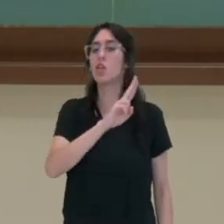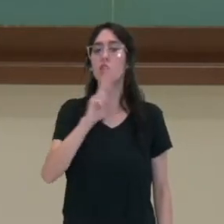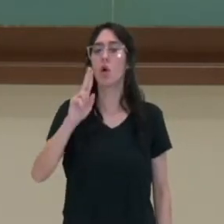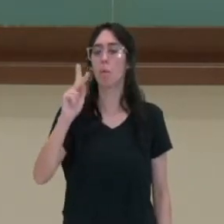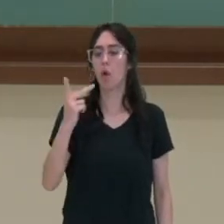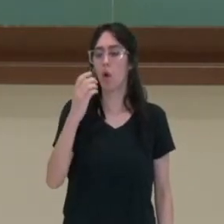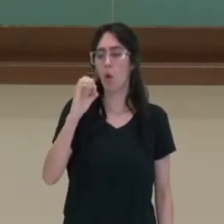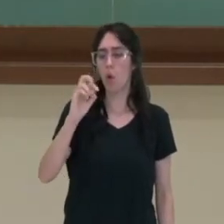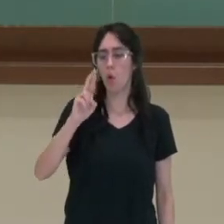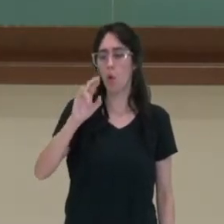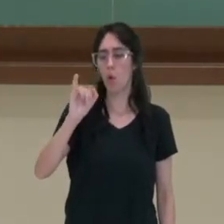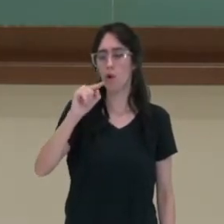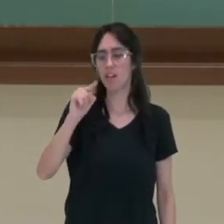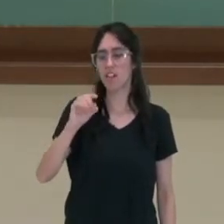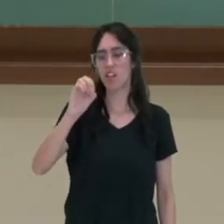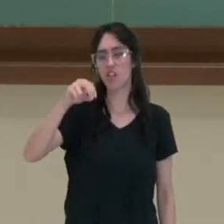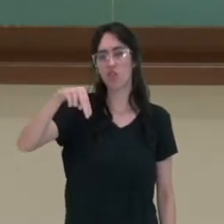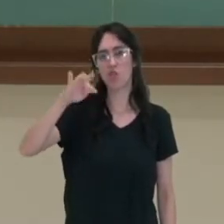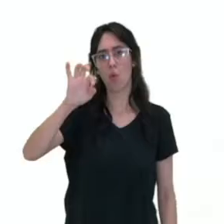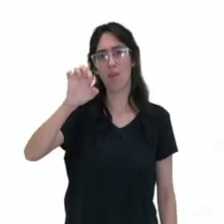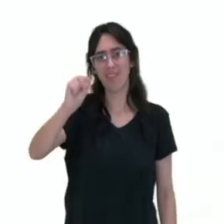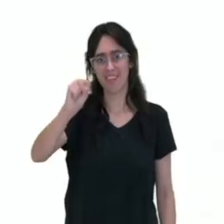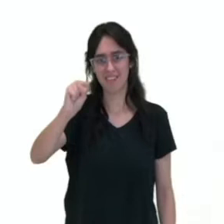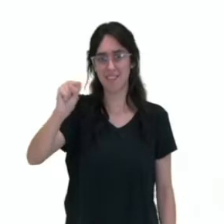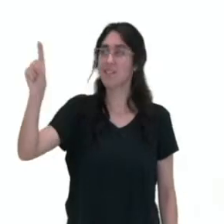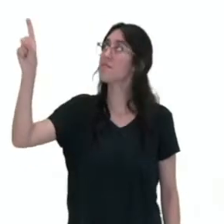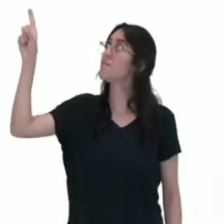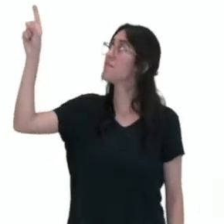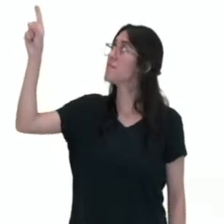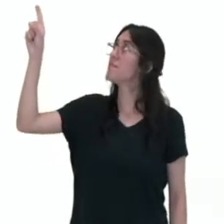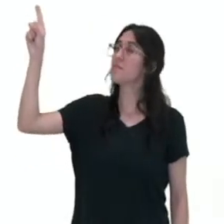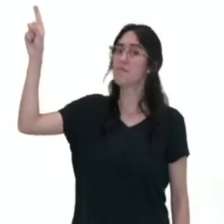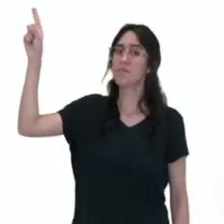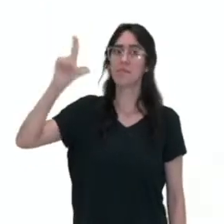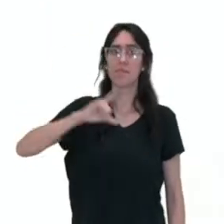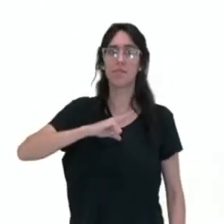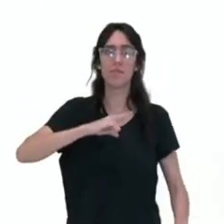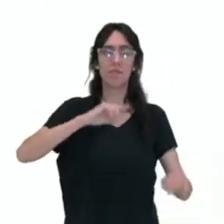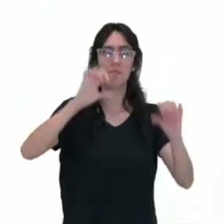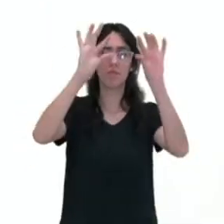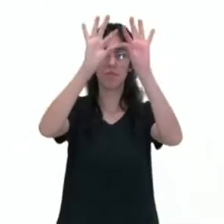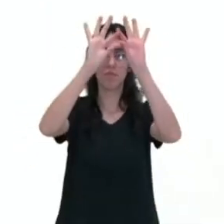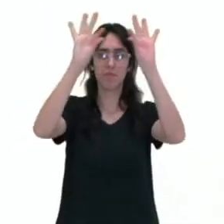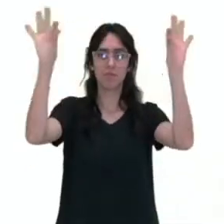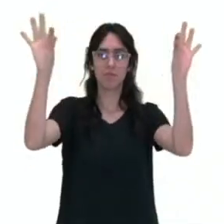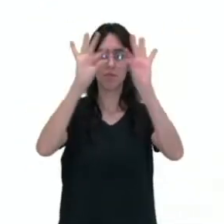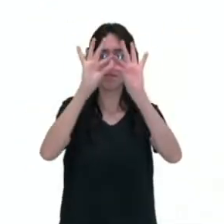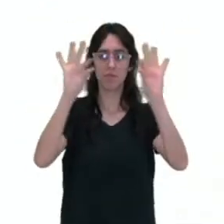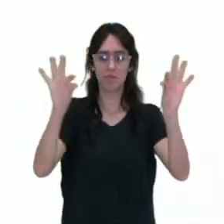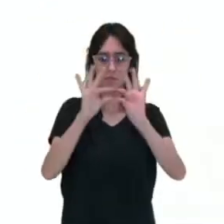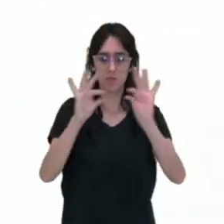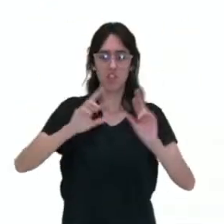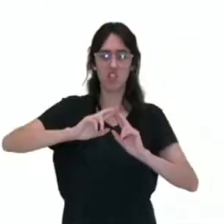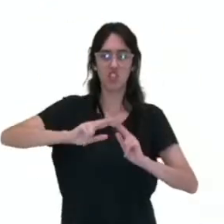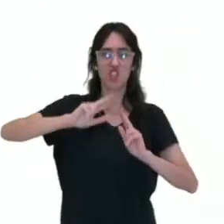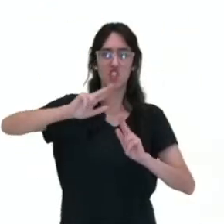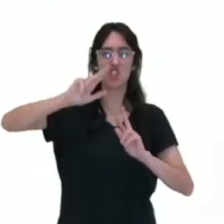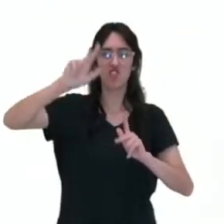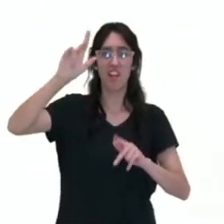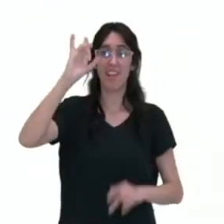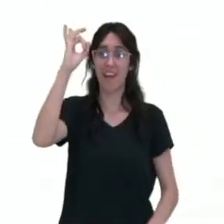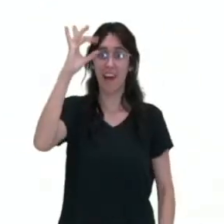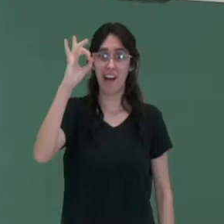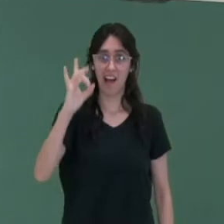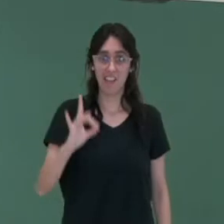horizontes, que conforme pode ser visto na imagem que vai aparecer na sua tela, um horizonte de solo ele é composto por várias camadas. E cada camada